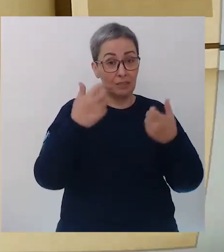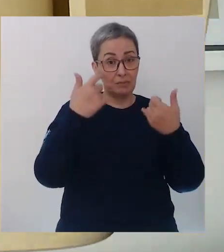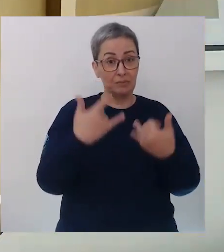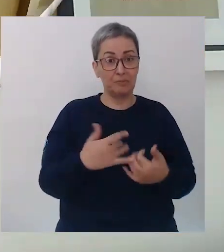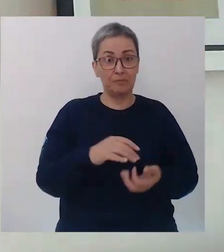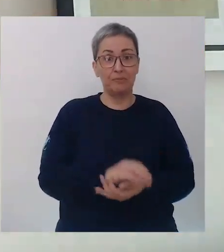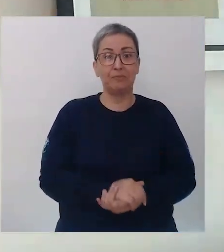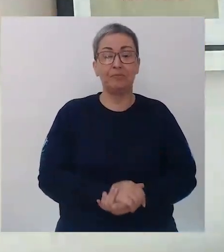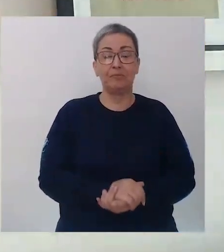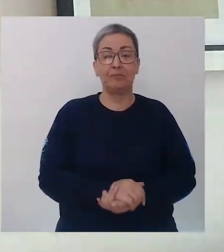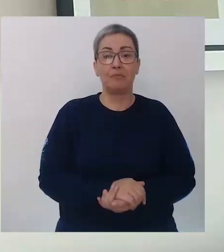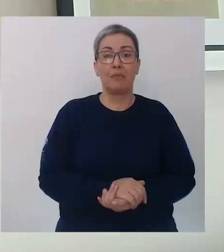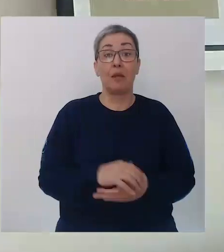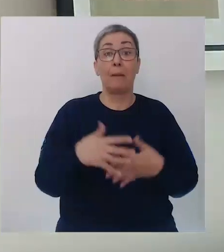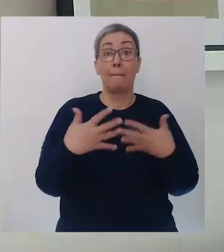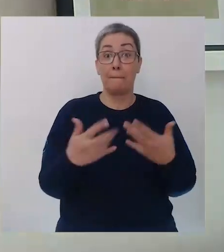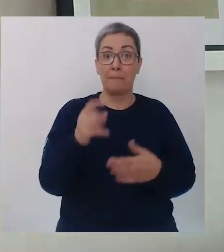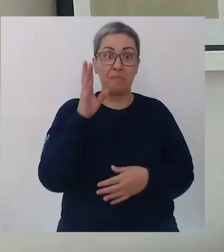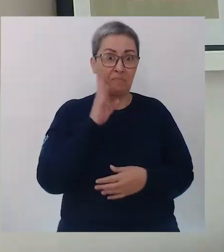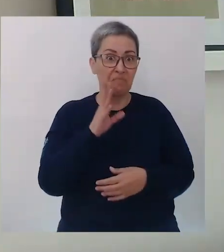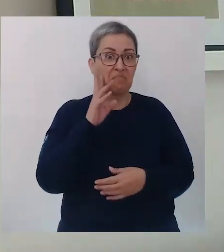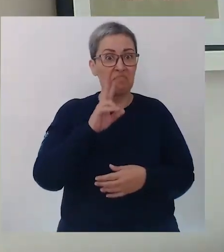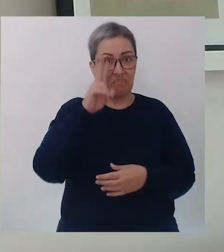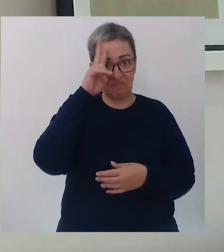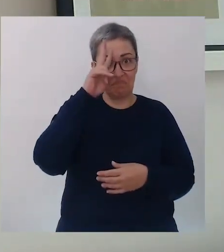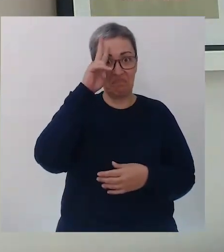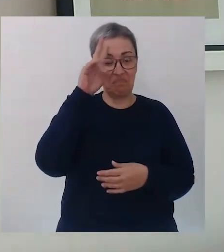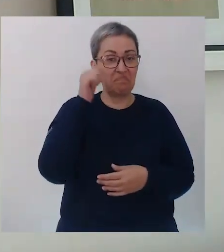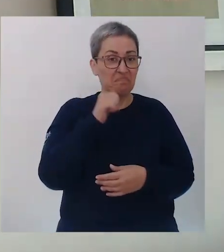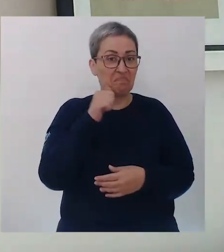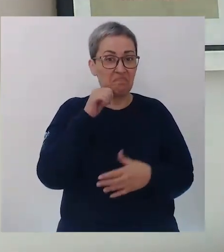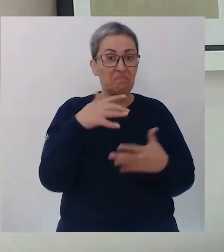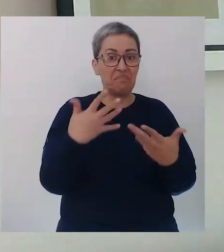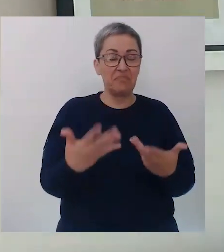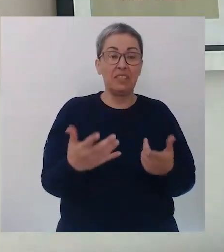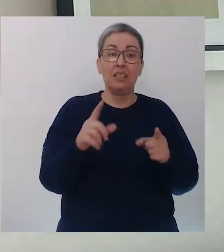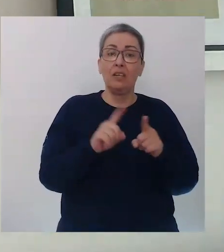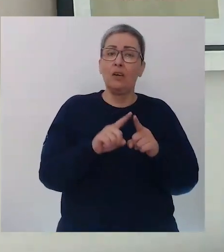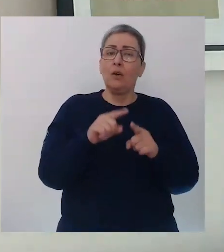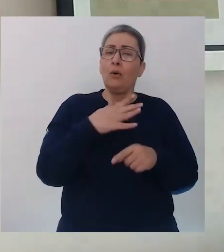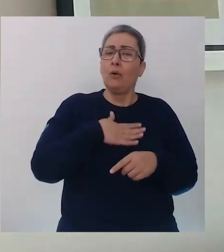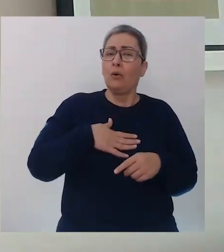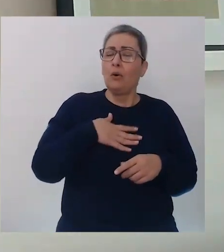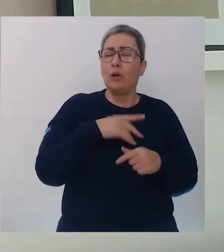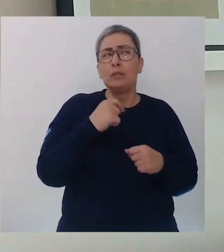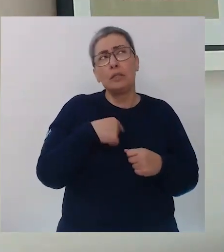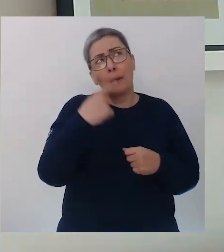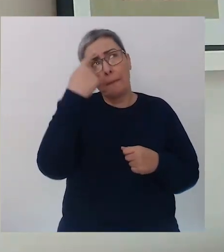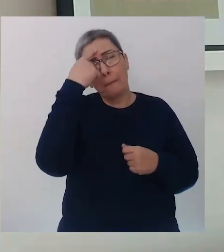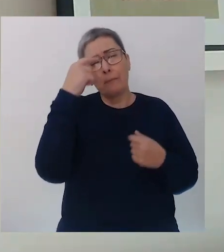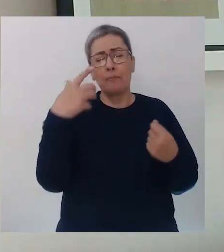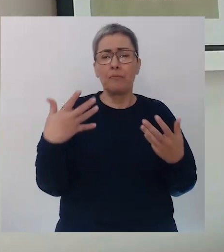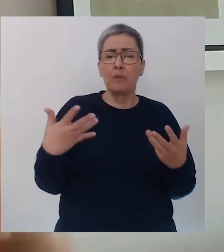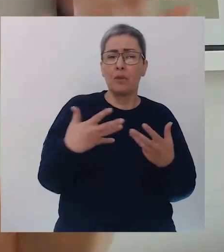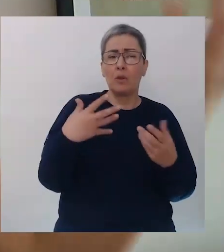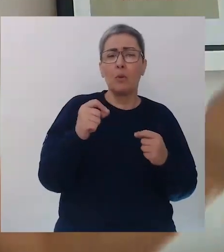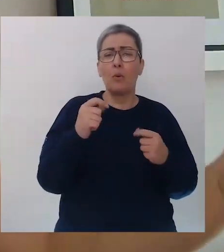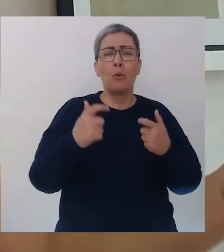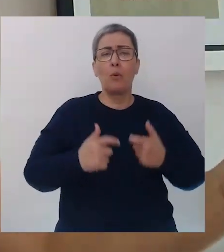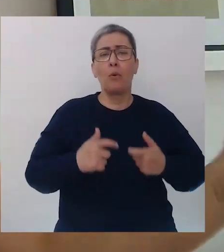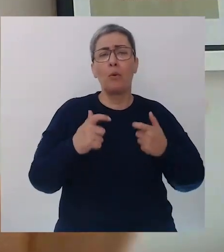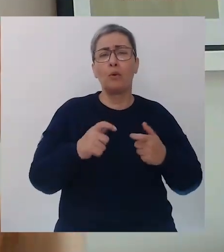ela. Bom, legal a história dela, né? Então, eu gostaria que a gente pensasse agora